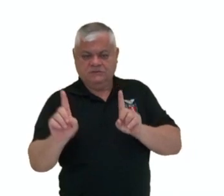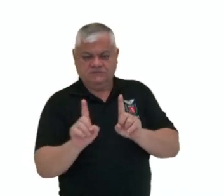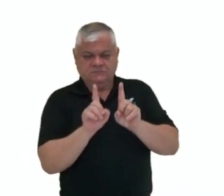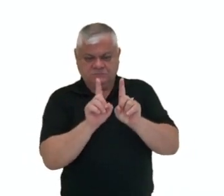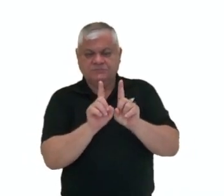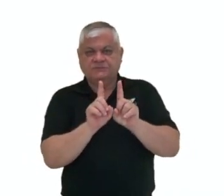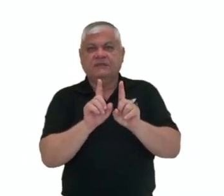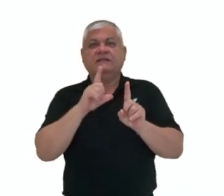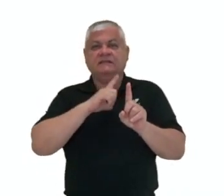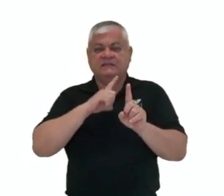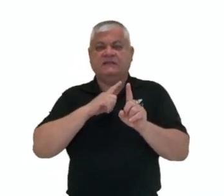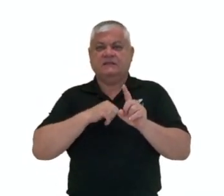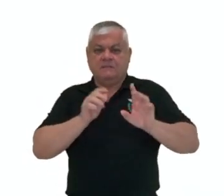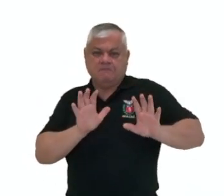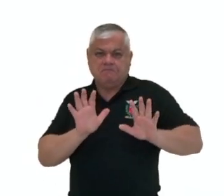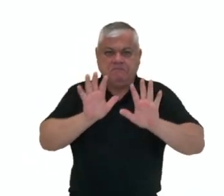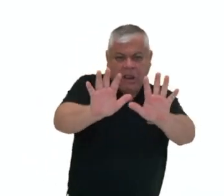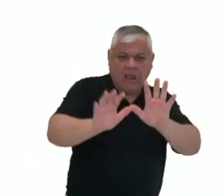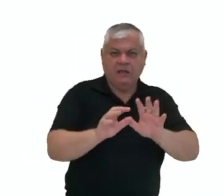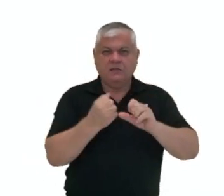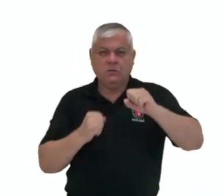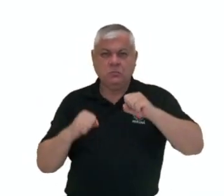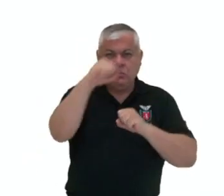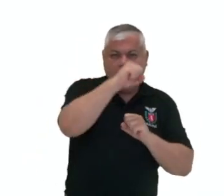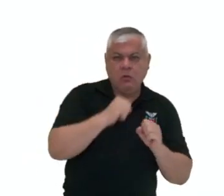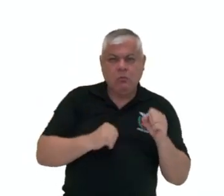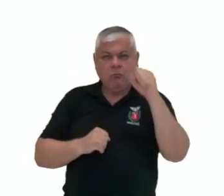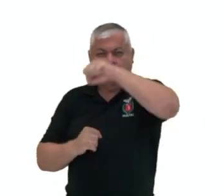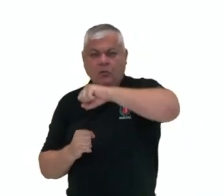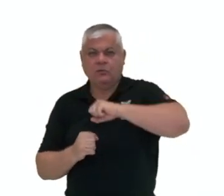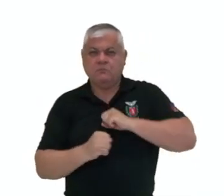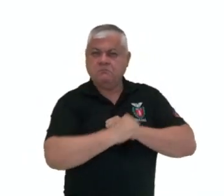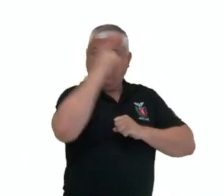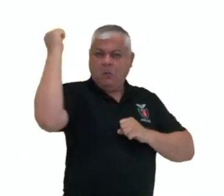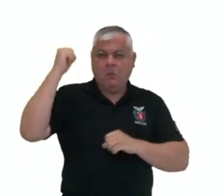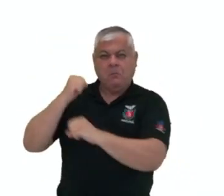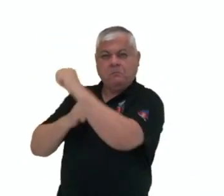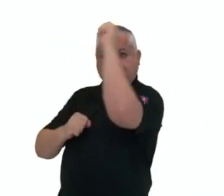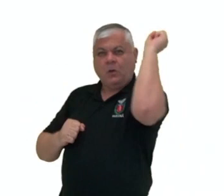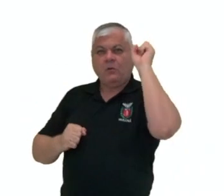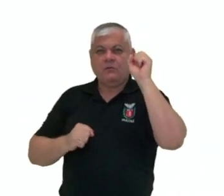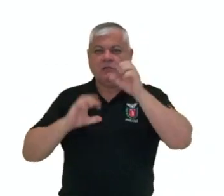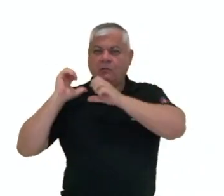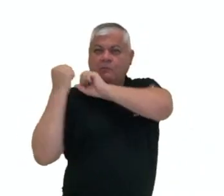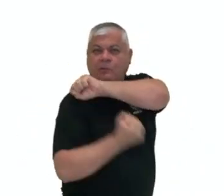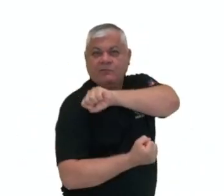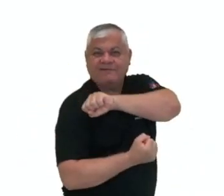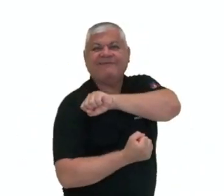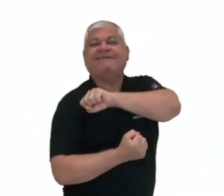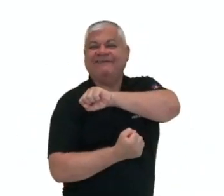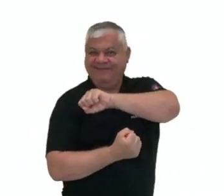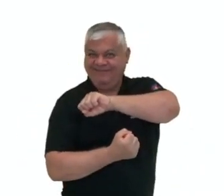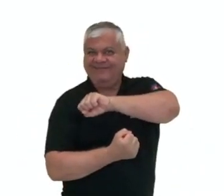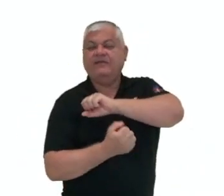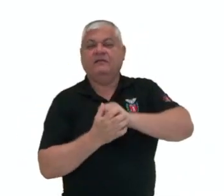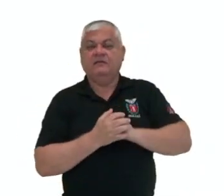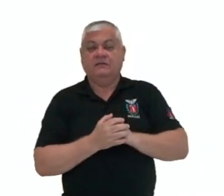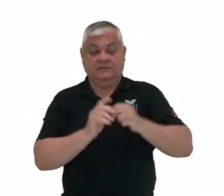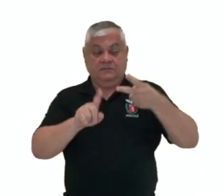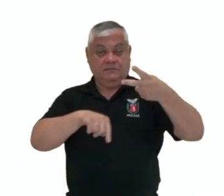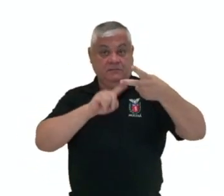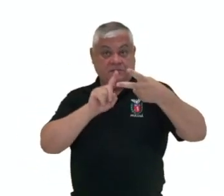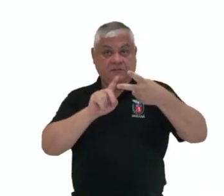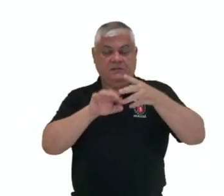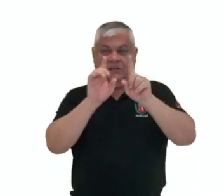distância incluem empurrões, socos, defesas, imobilizações, dentre outras ações. Já a